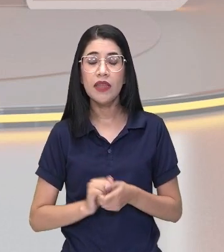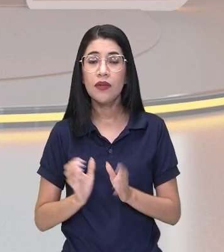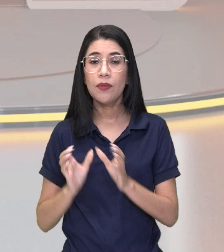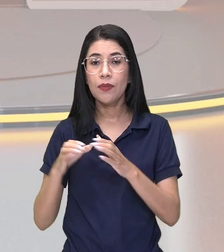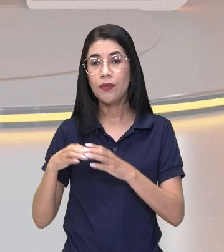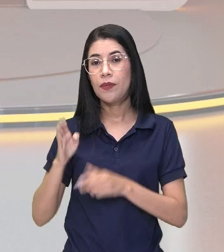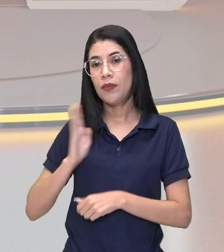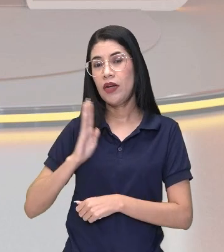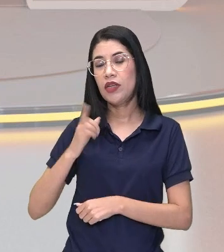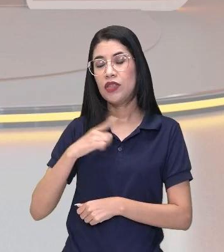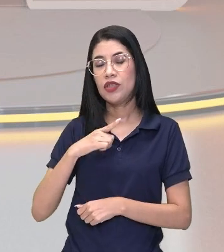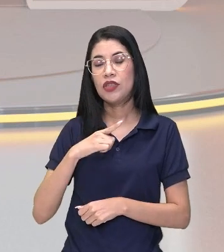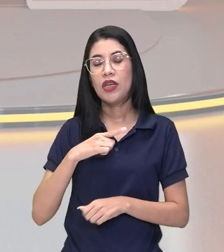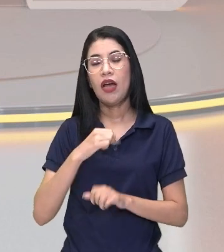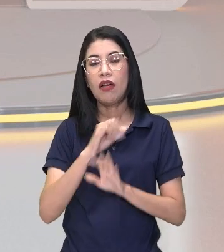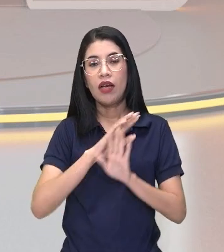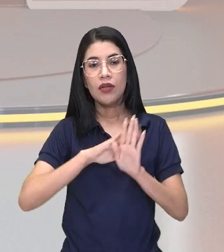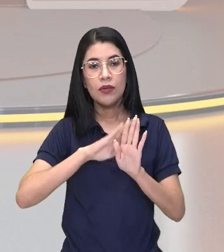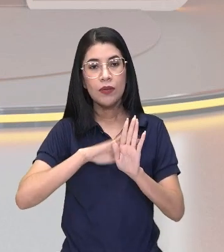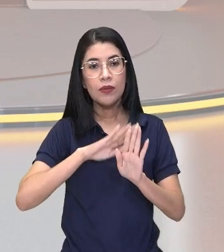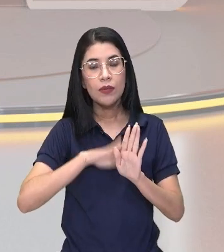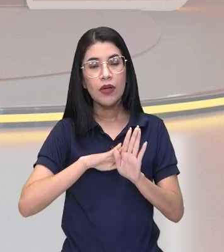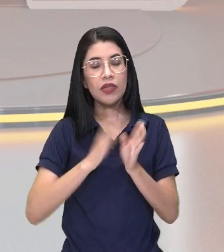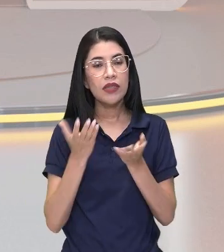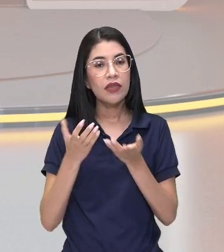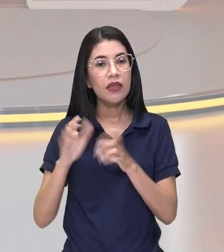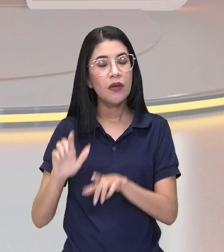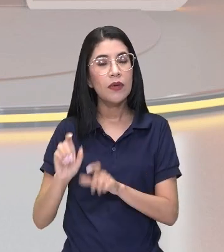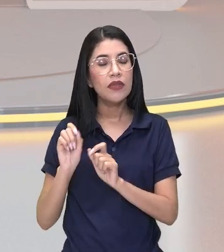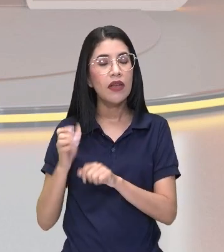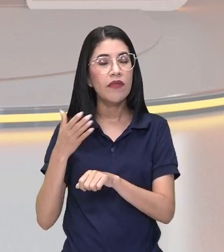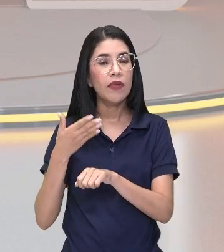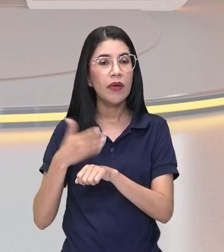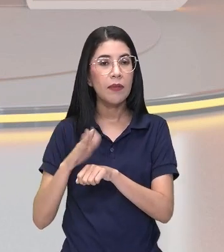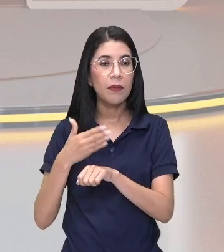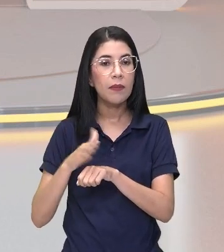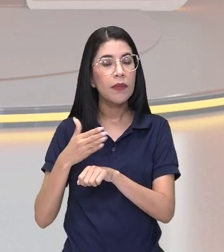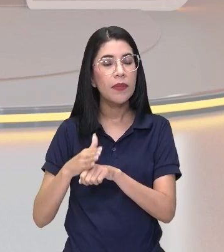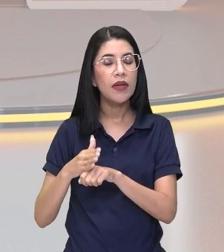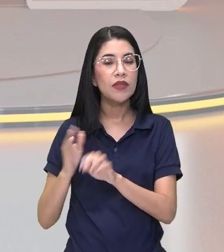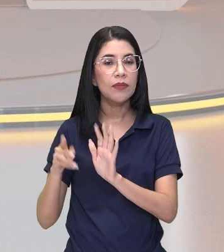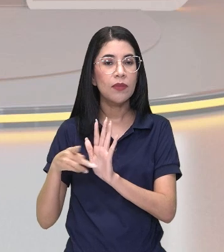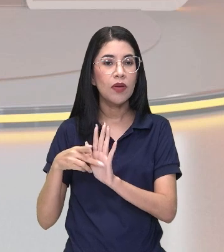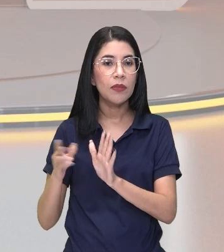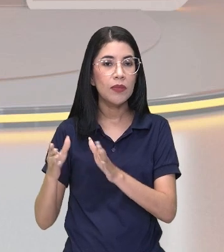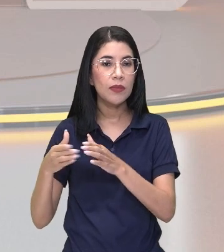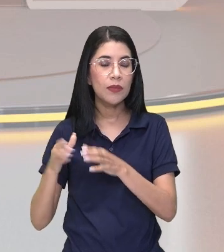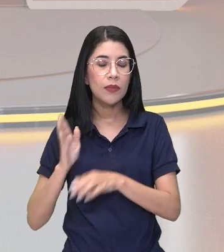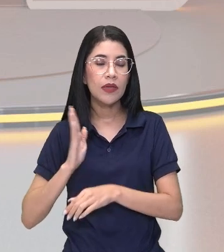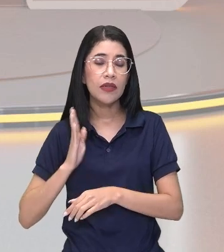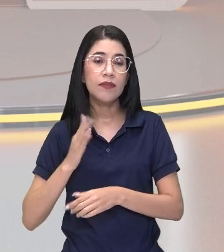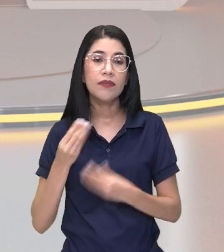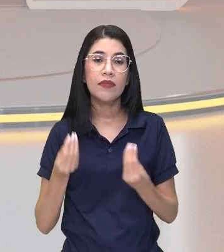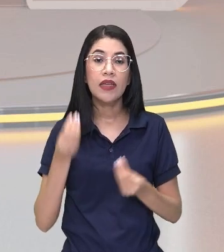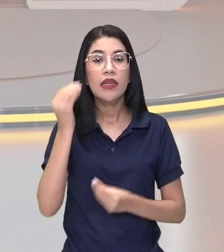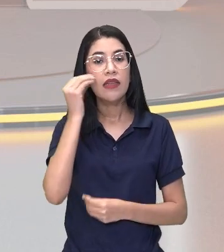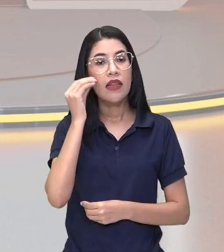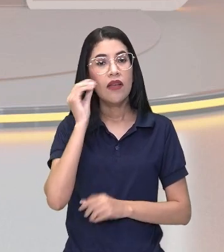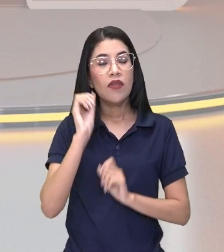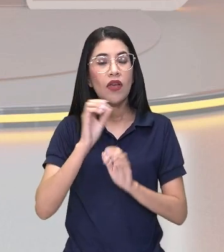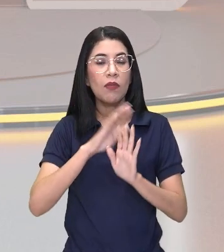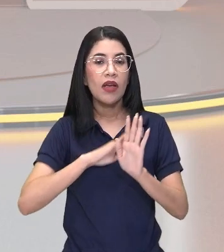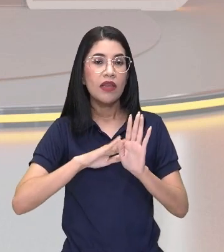ideologia religiosa que condenava a sua prática. Então, obviamente, ela buscaria uma